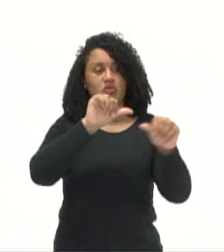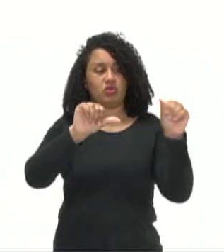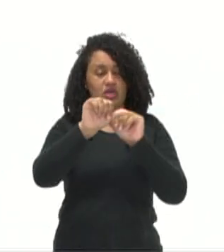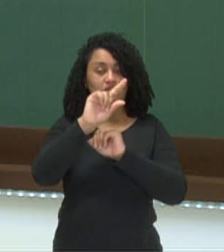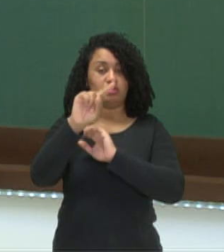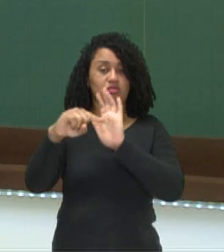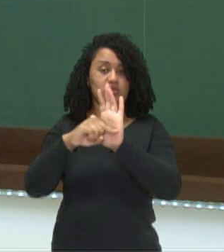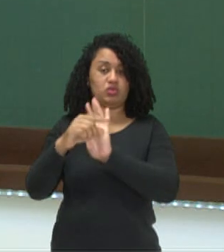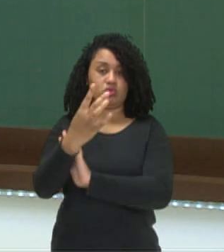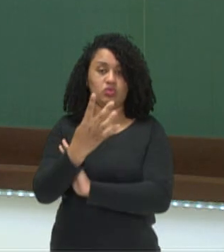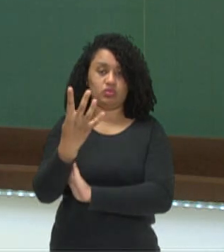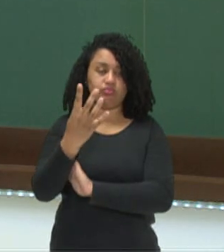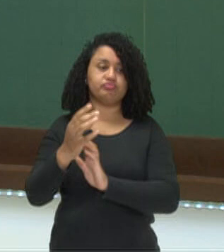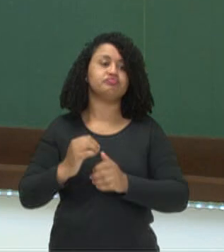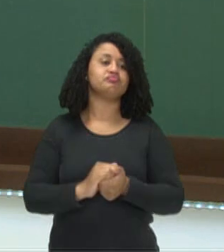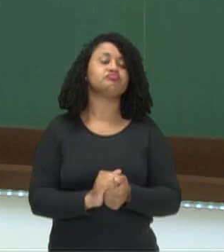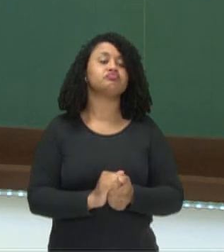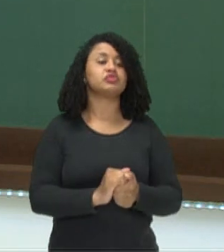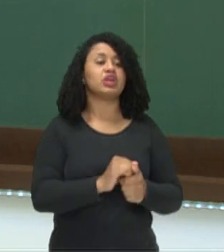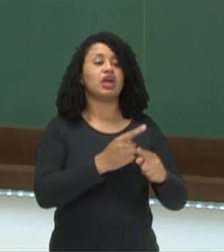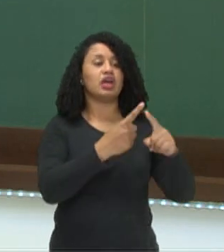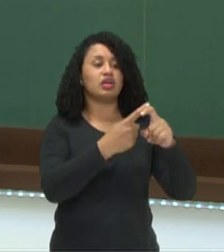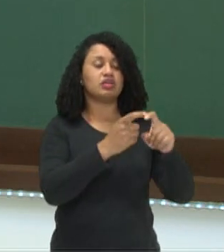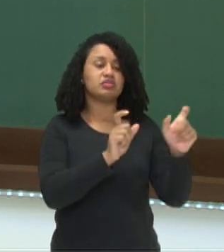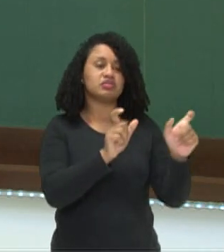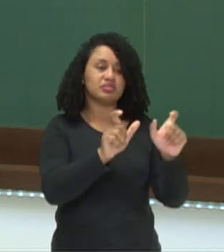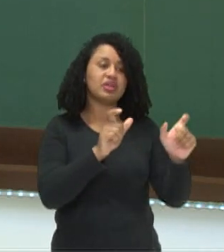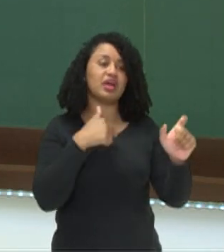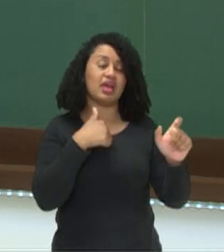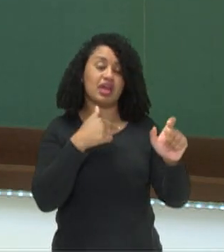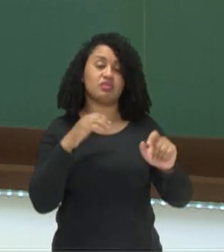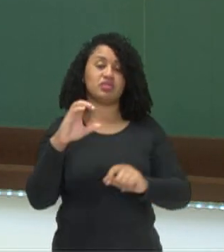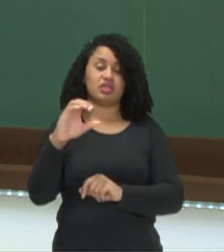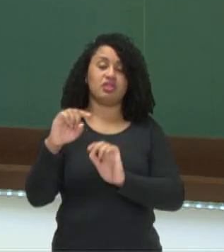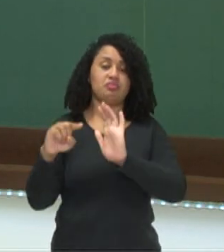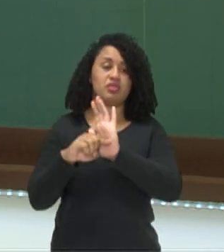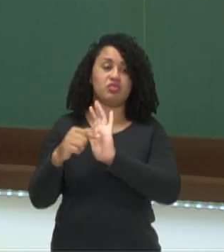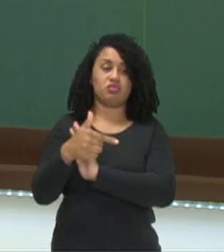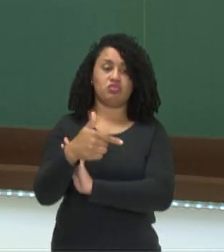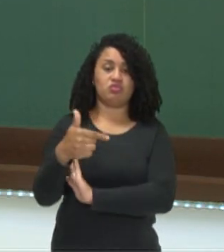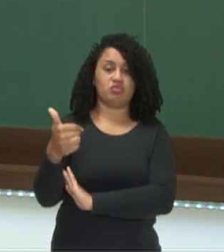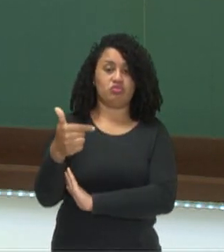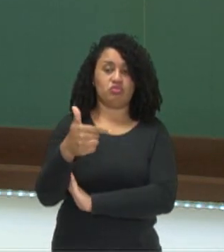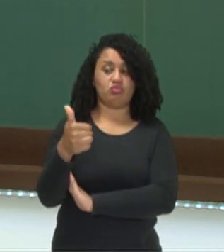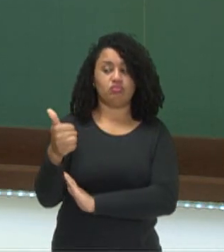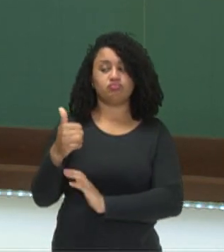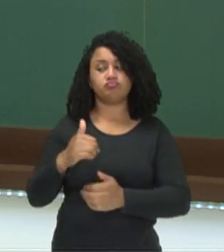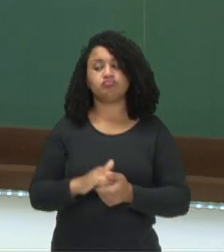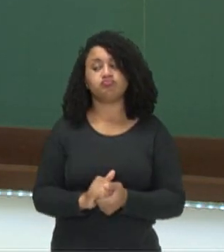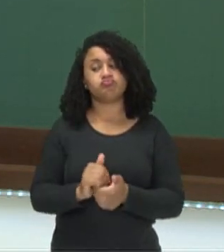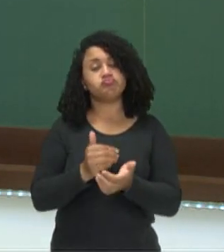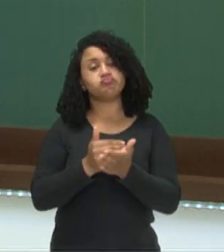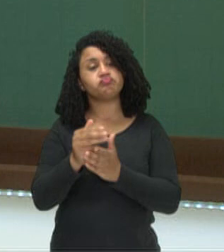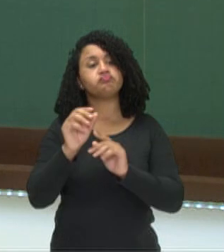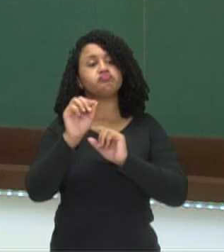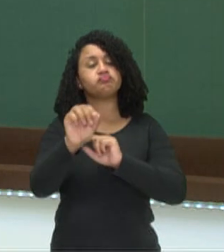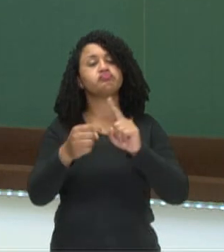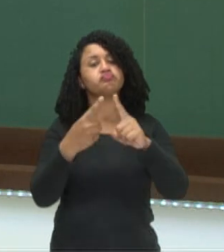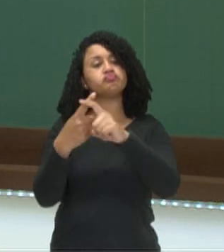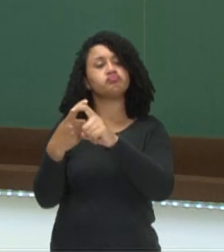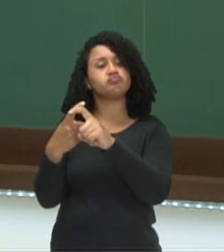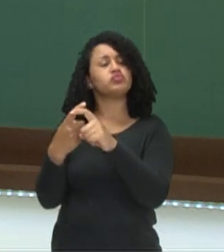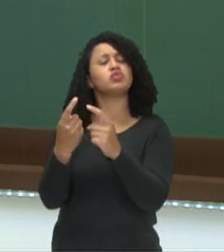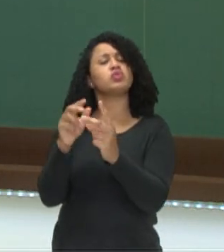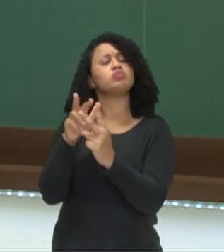seja, dão menos 4, e que o produto entre eles dá o C, menos 21. Começa pelo produto. Quais são